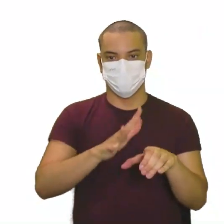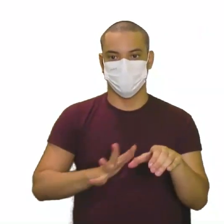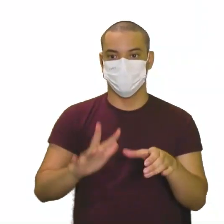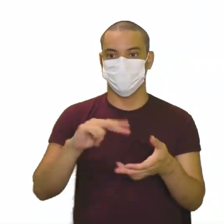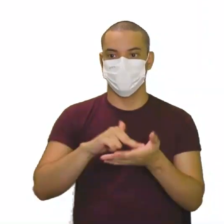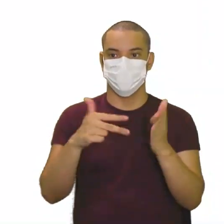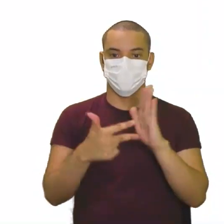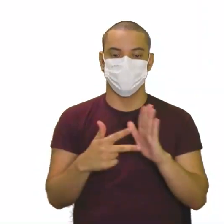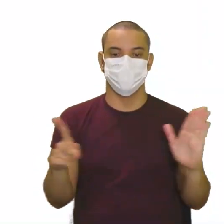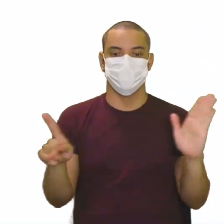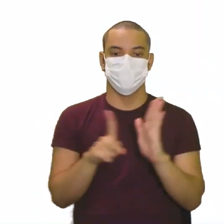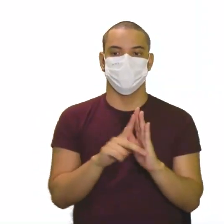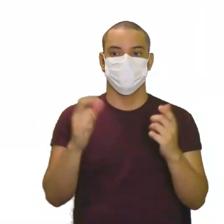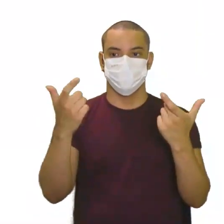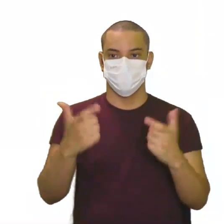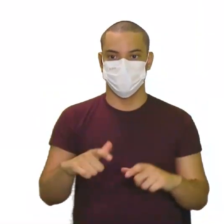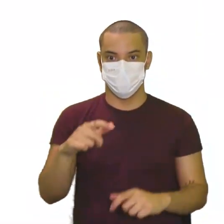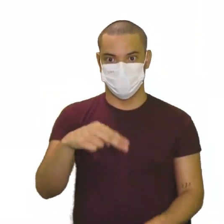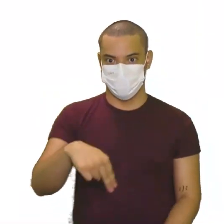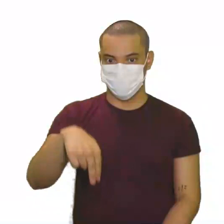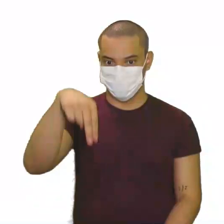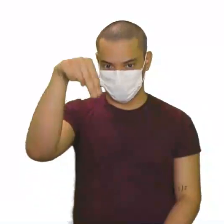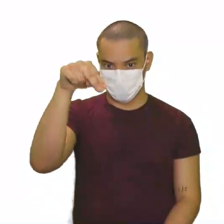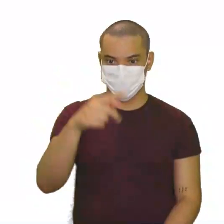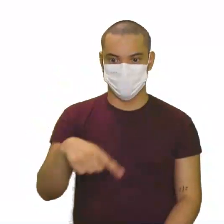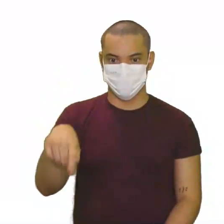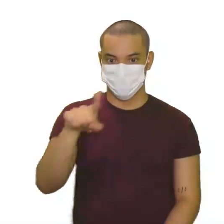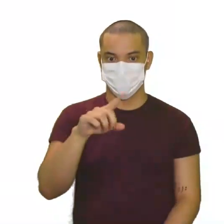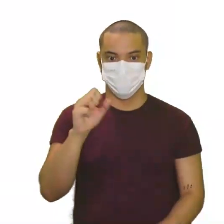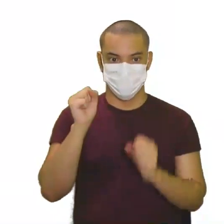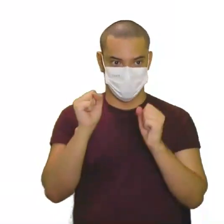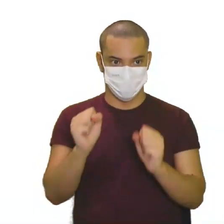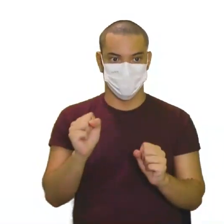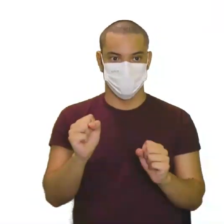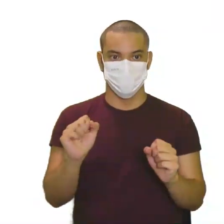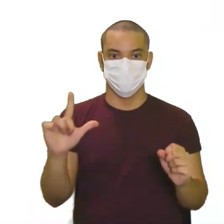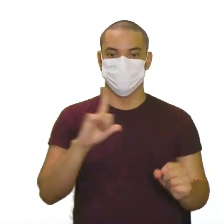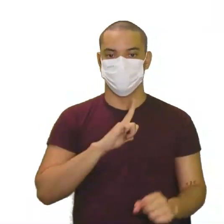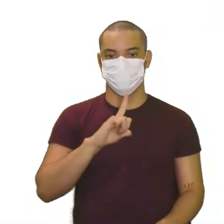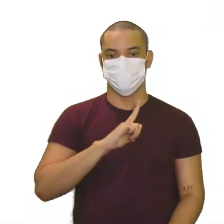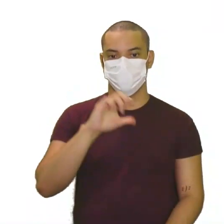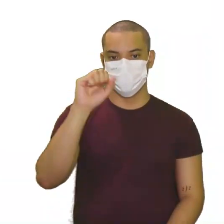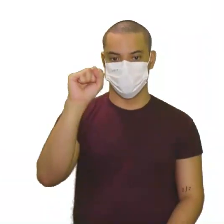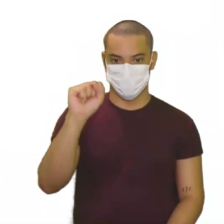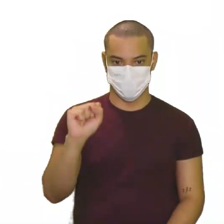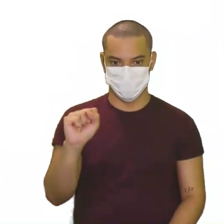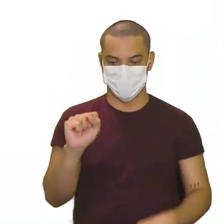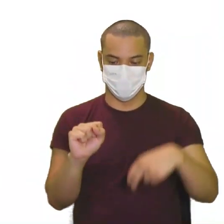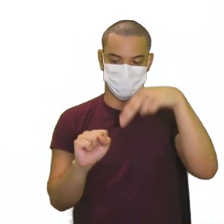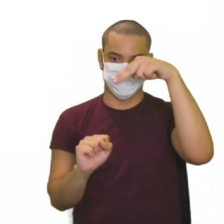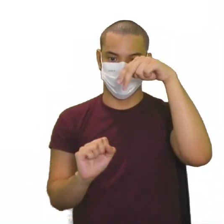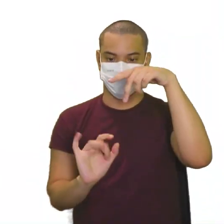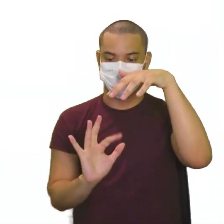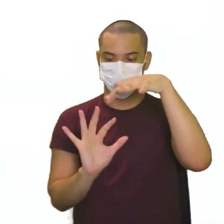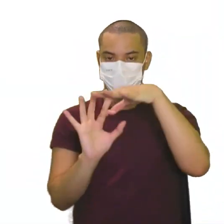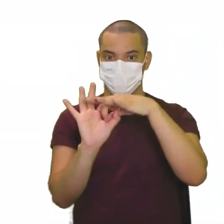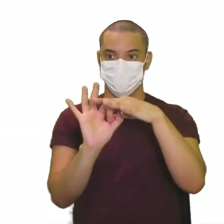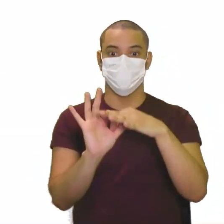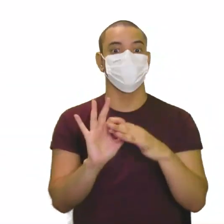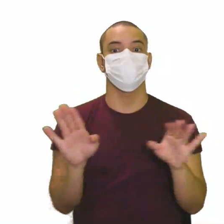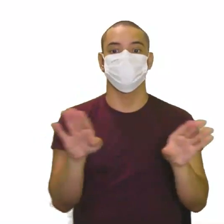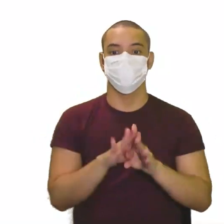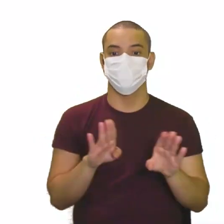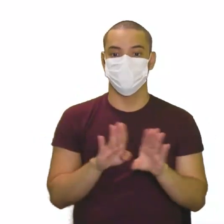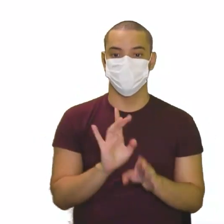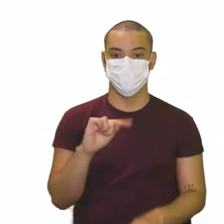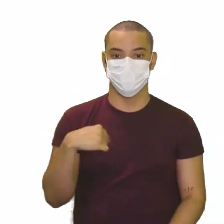Campo saem pelo Polo Norte como vocês podem ver na figurinha e entrou pelo sul de cima e pessoal para fechar aqui